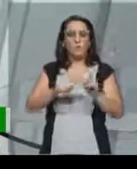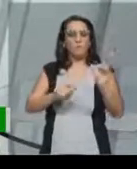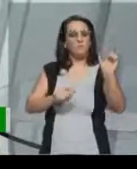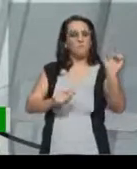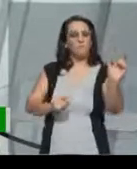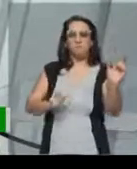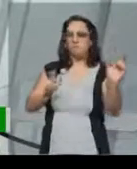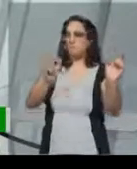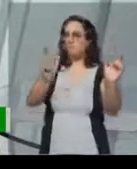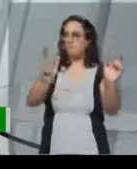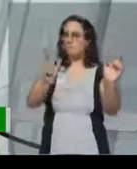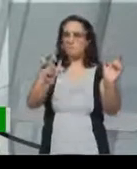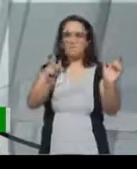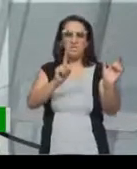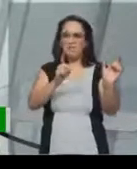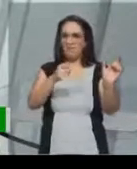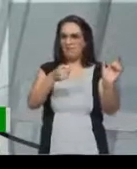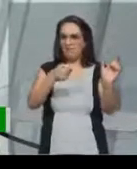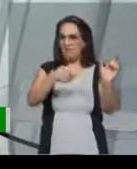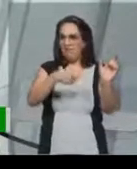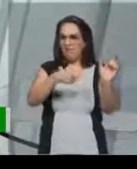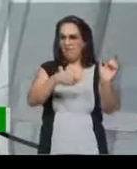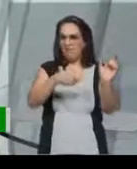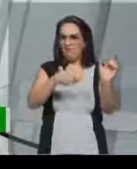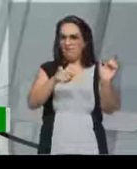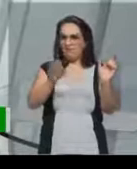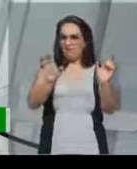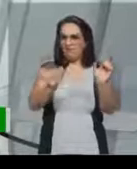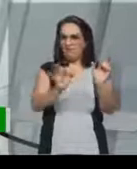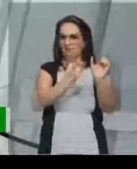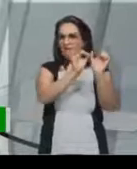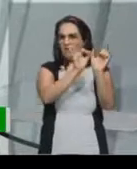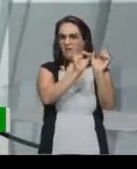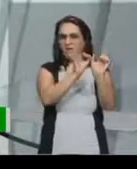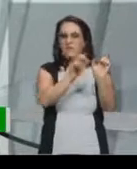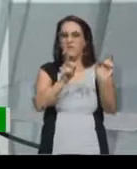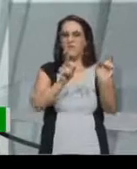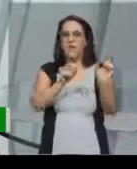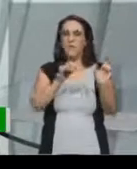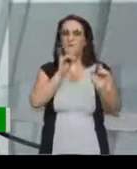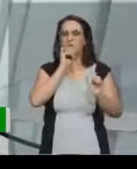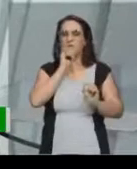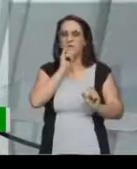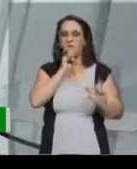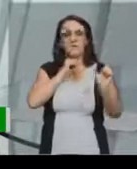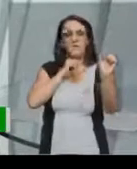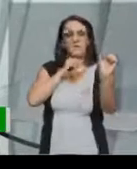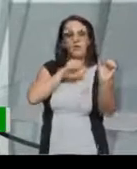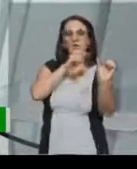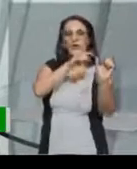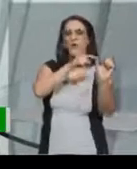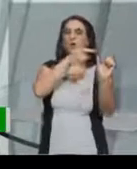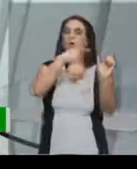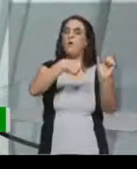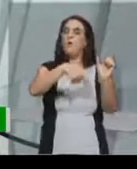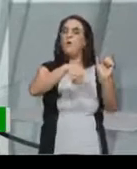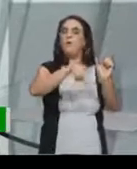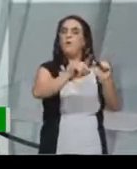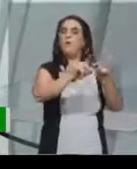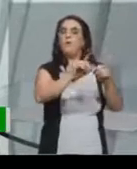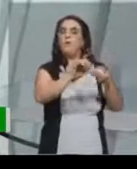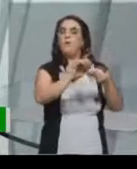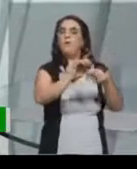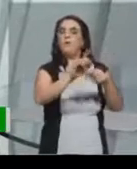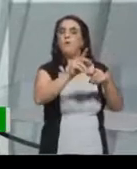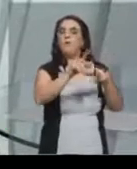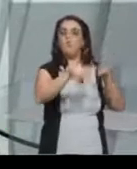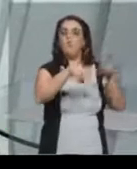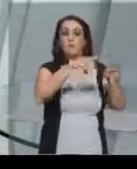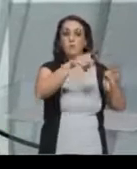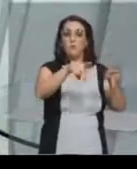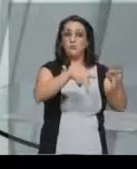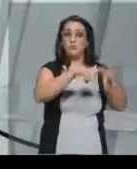independentes. Por exemplo, eu falo assim, fui ao shopping, mas não comprei nada. O mas é uma